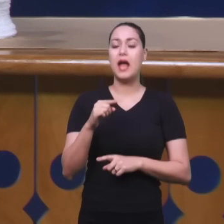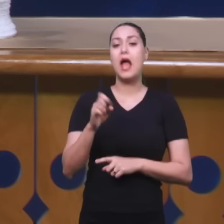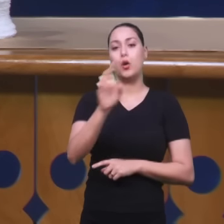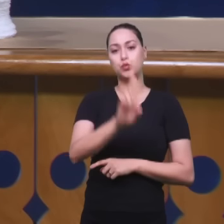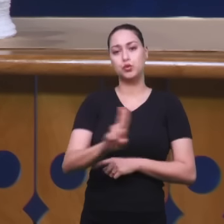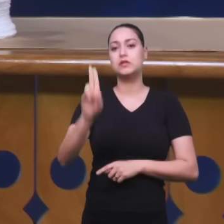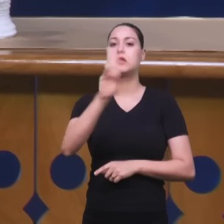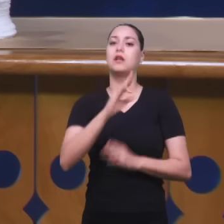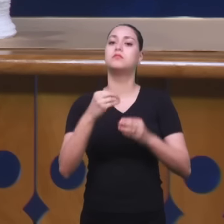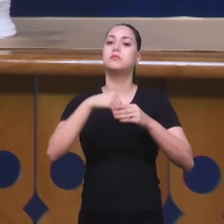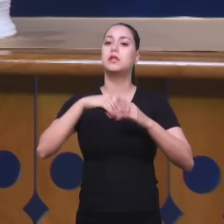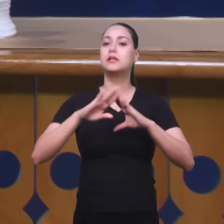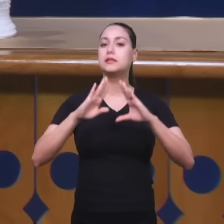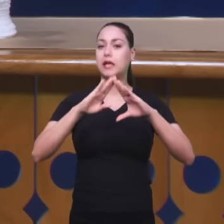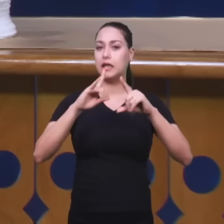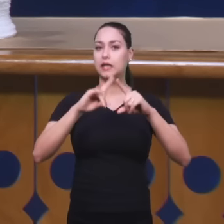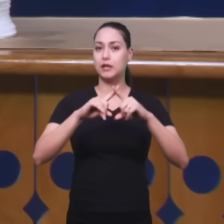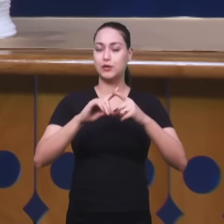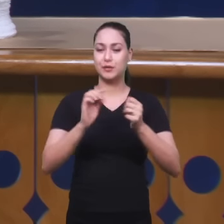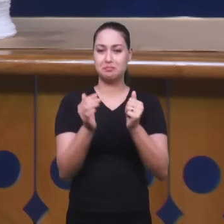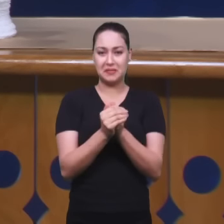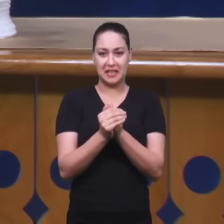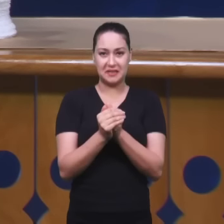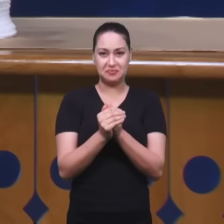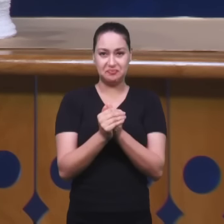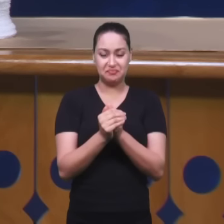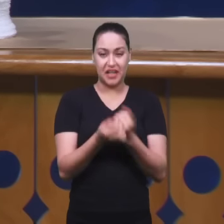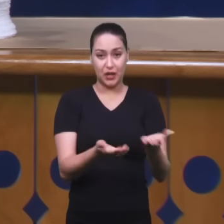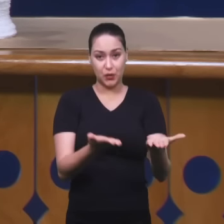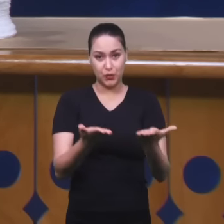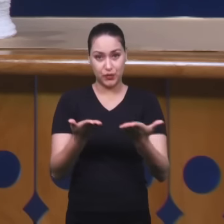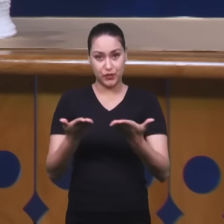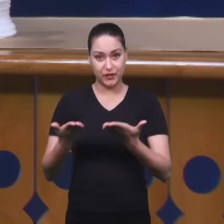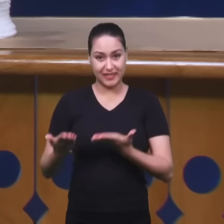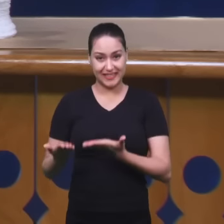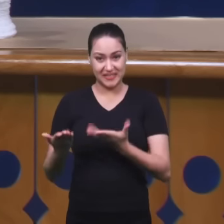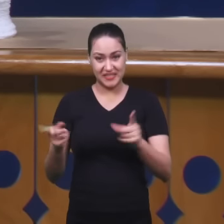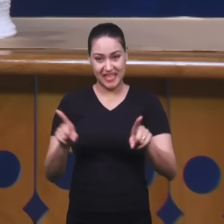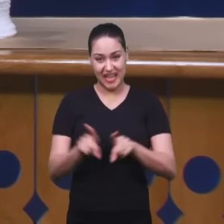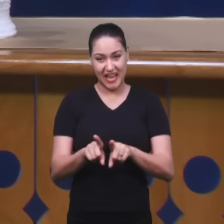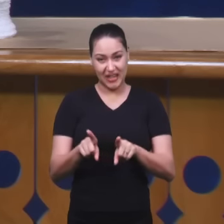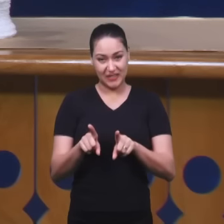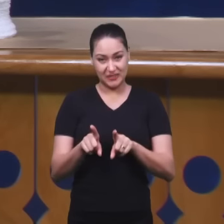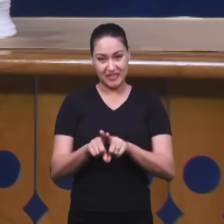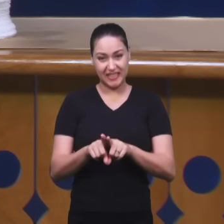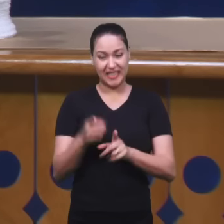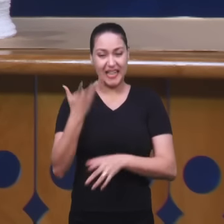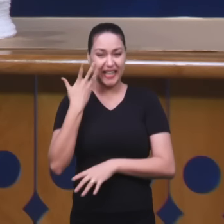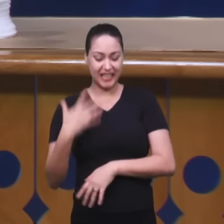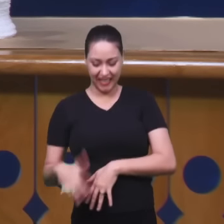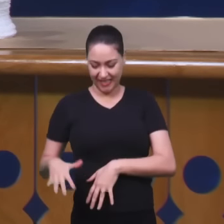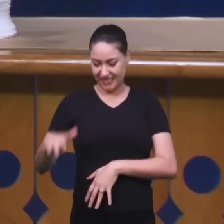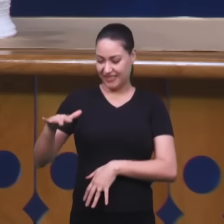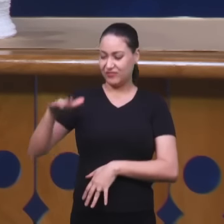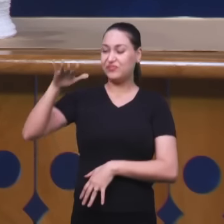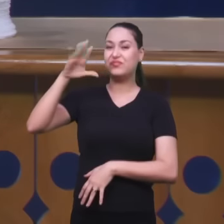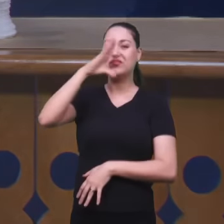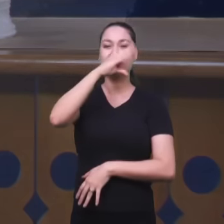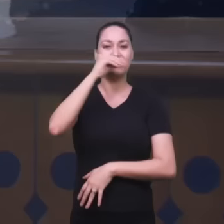Nós convidamos As crianças Intermediários E adolescentes Que estão participando Conosco deste culto Para juntos